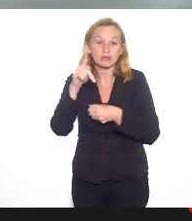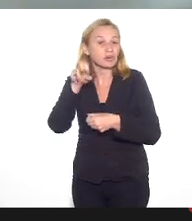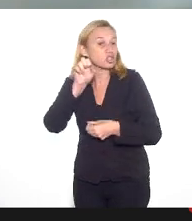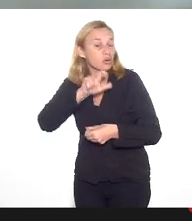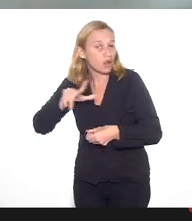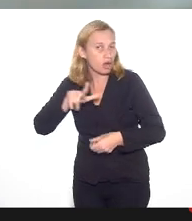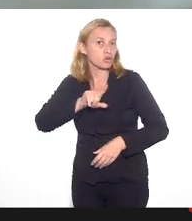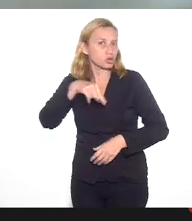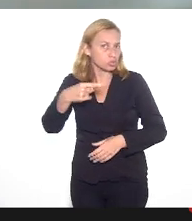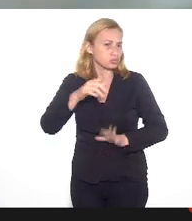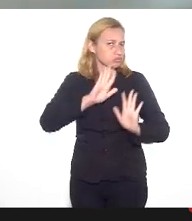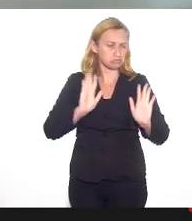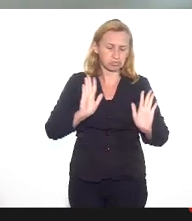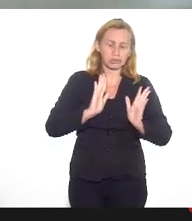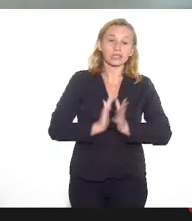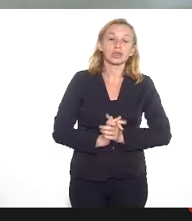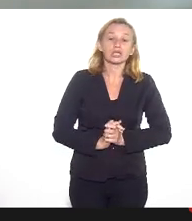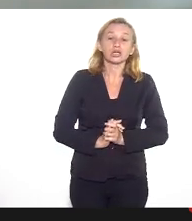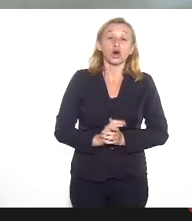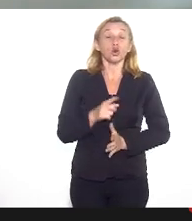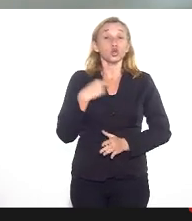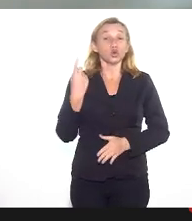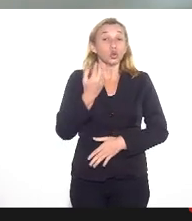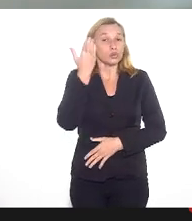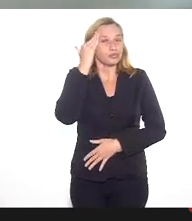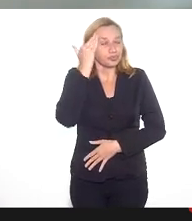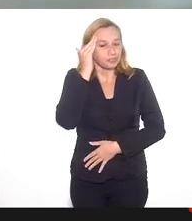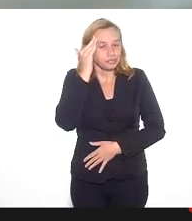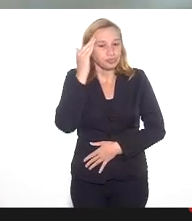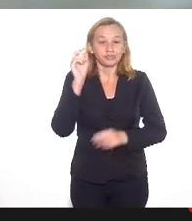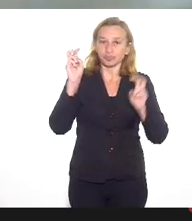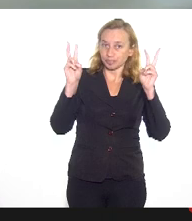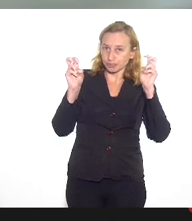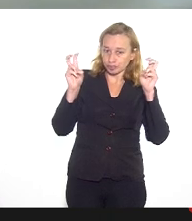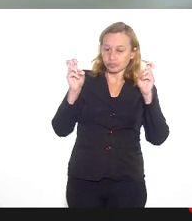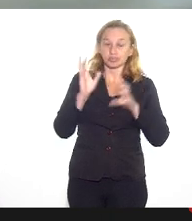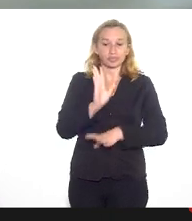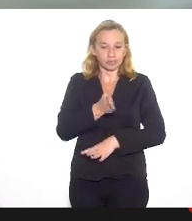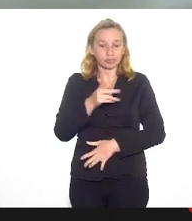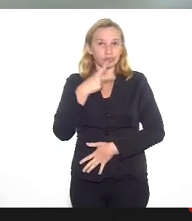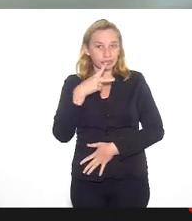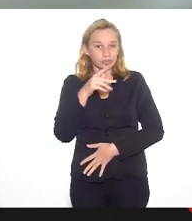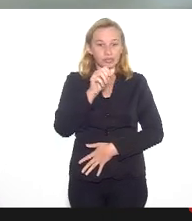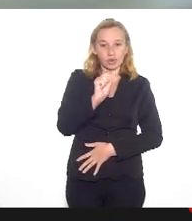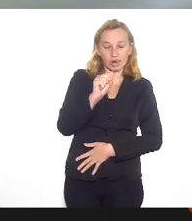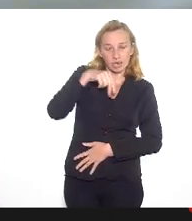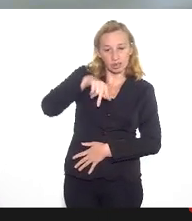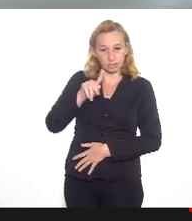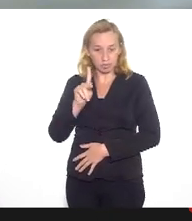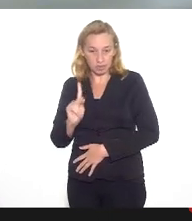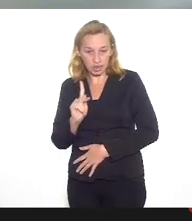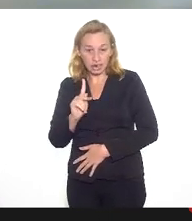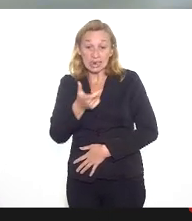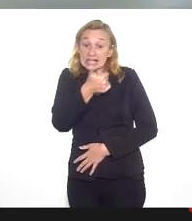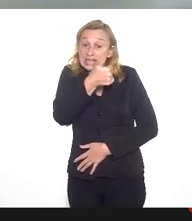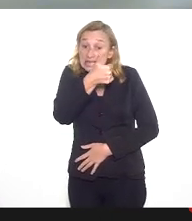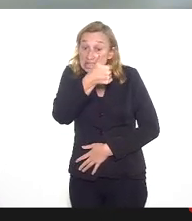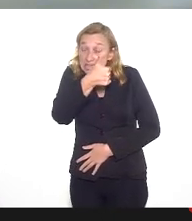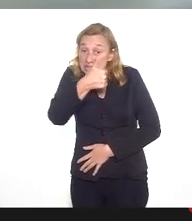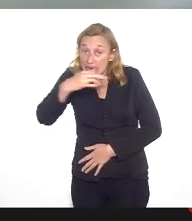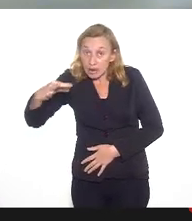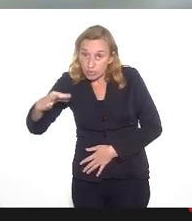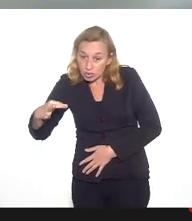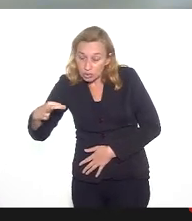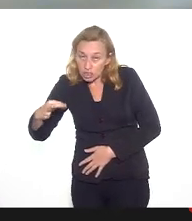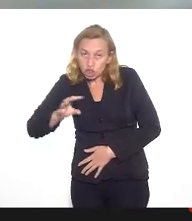etc. Porque o nosso entendimento, e essa questão a gente já colocou para o PNP, é que 100%